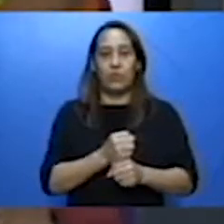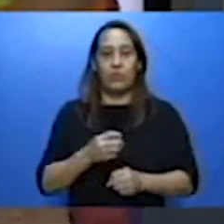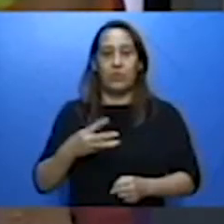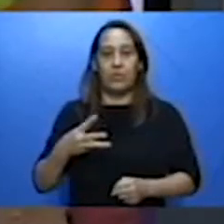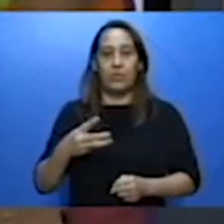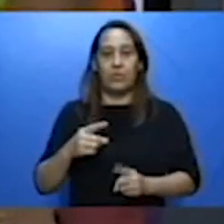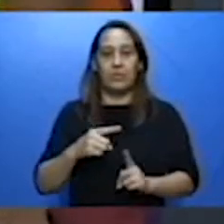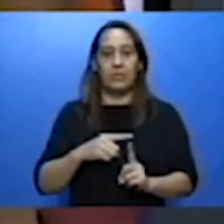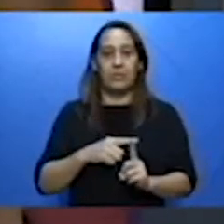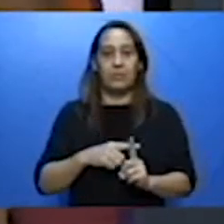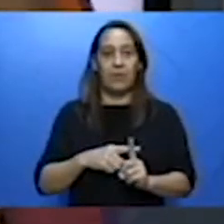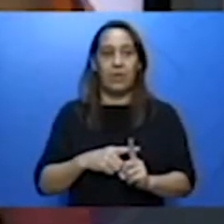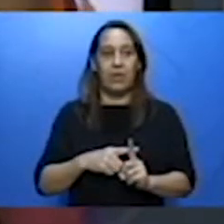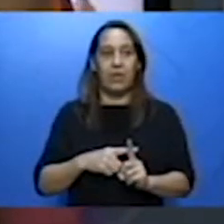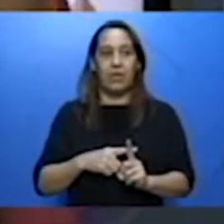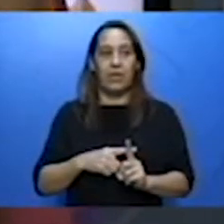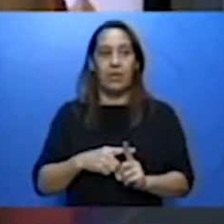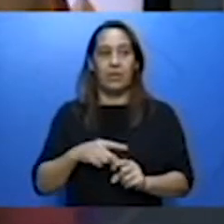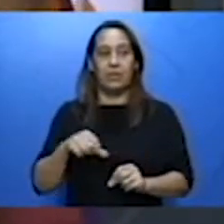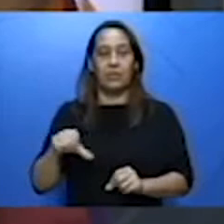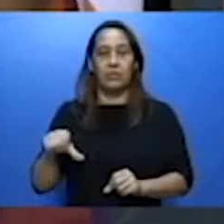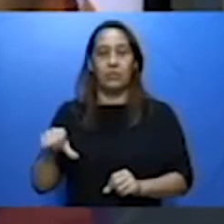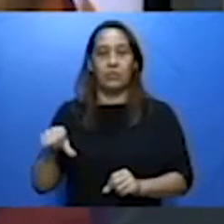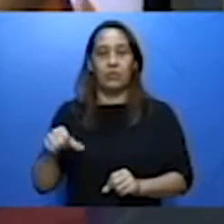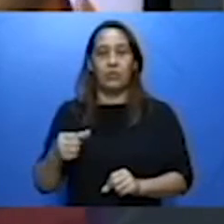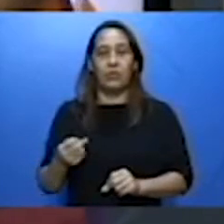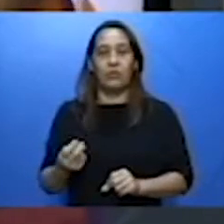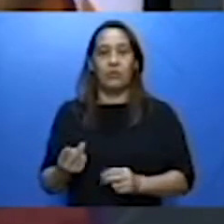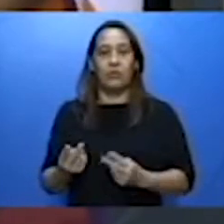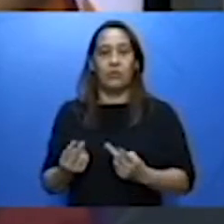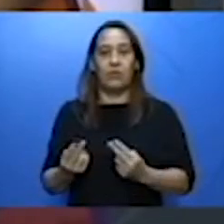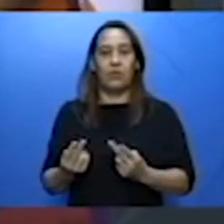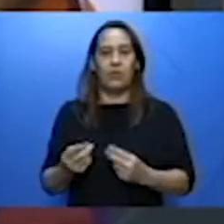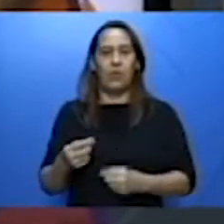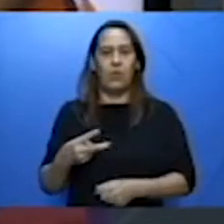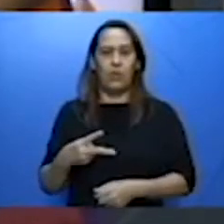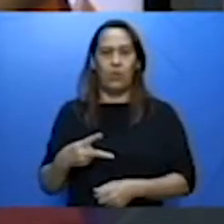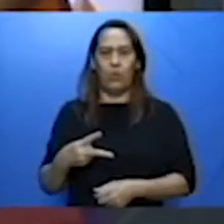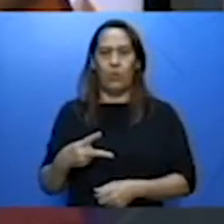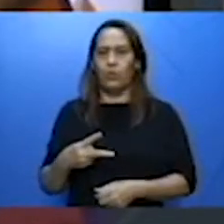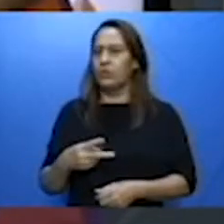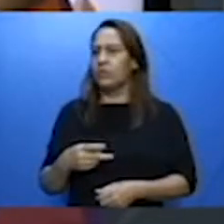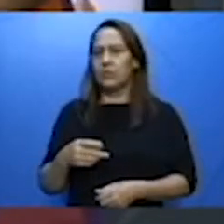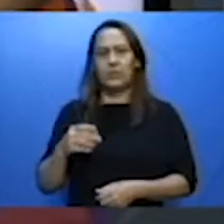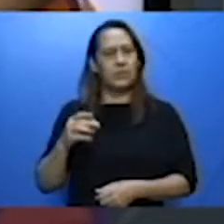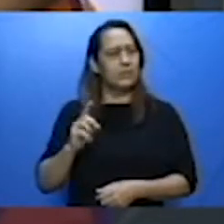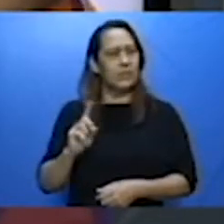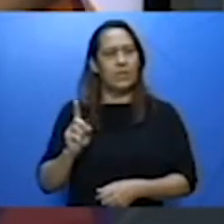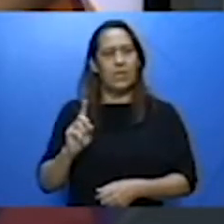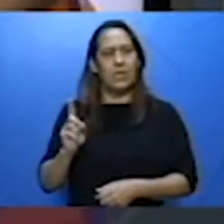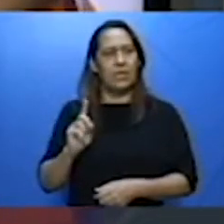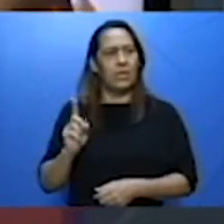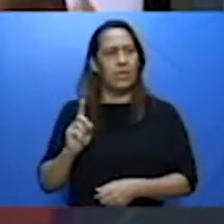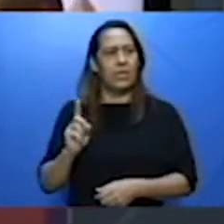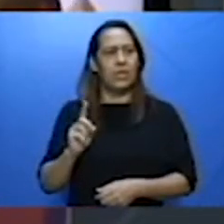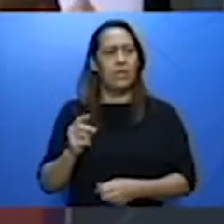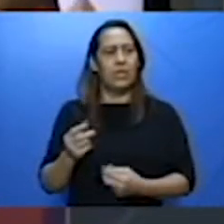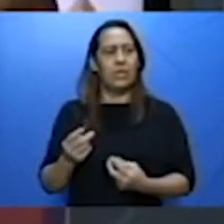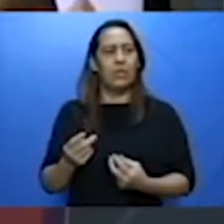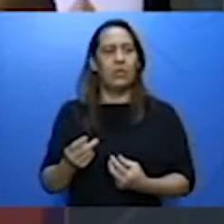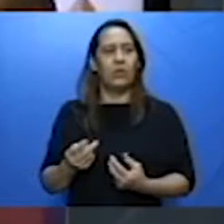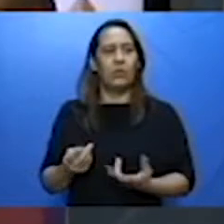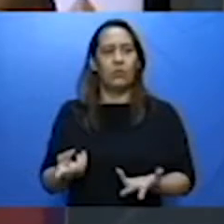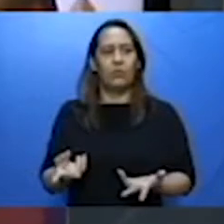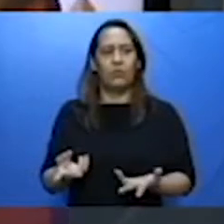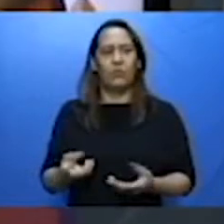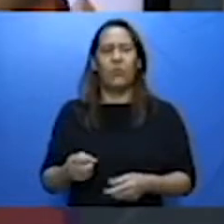a 2? Será, gente? Igual a 2? Não é igual a 2, né? Por que que será que